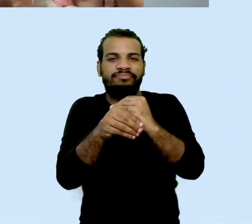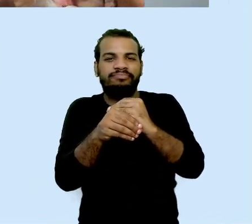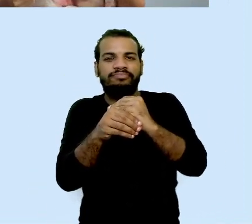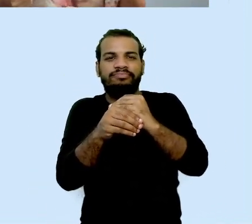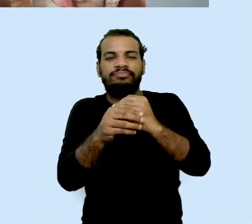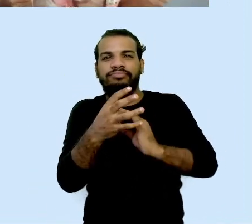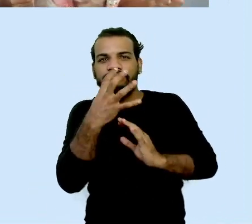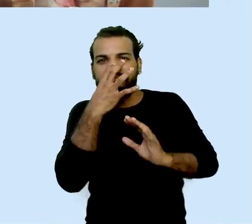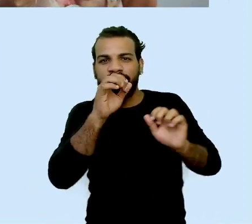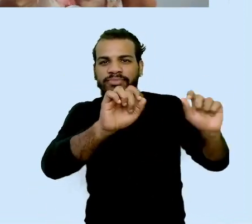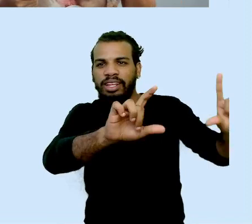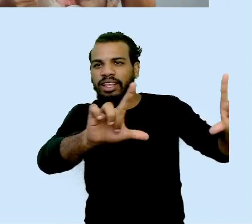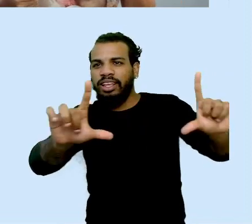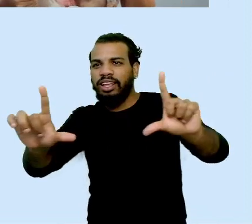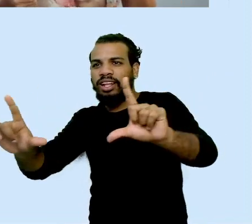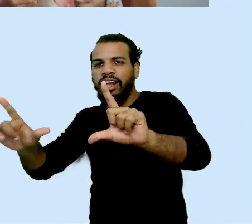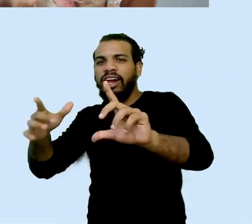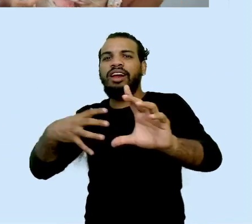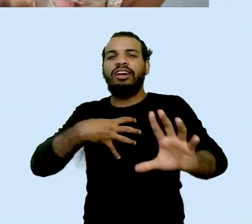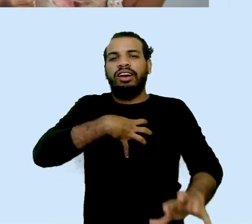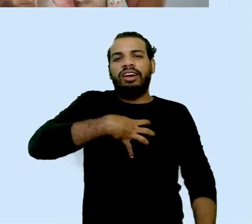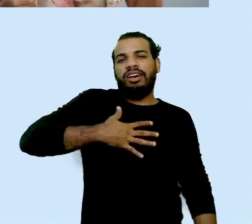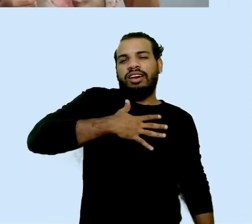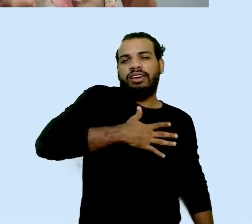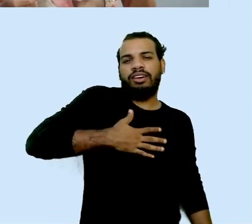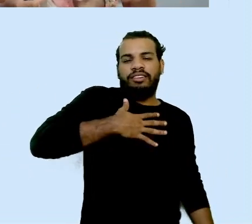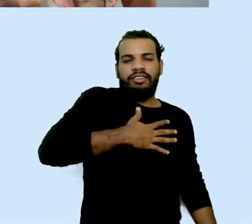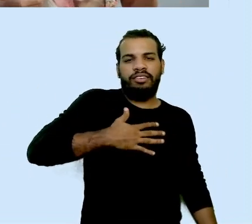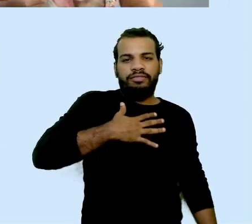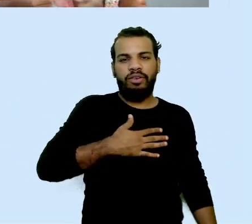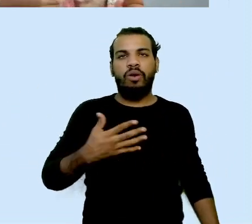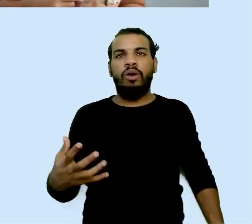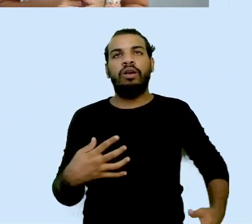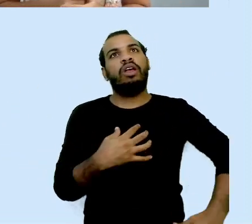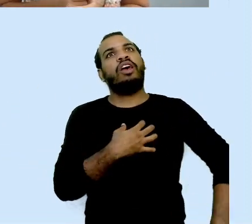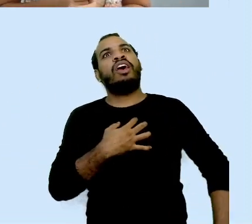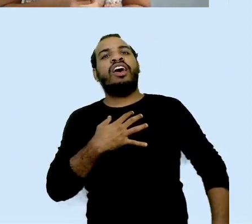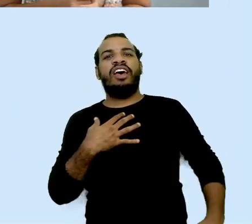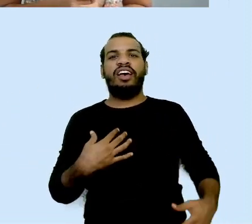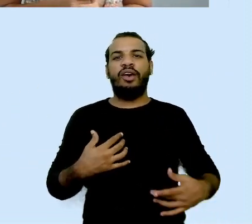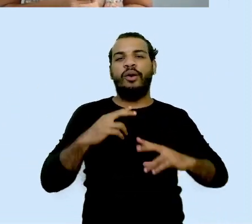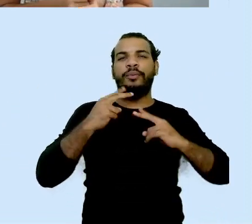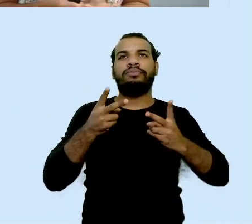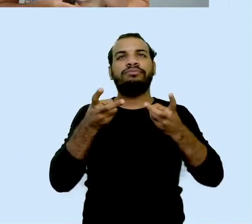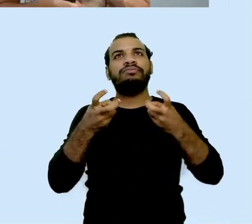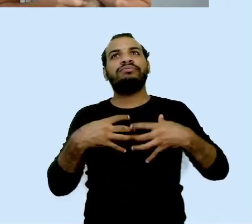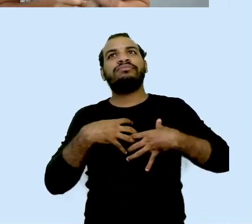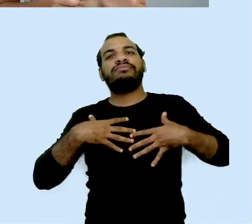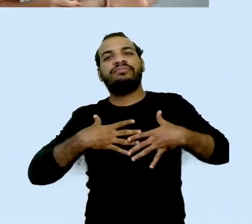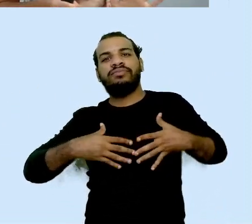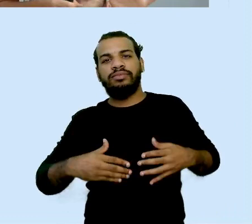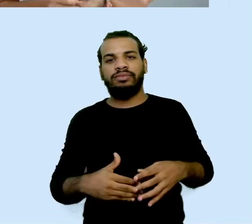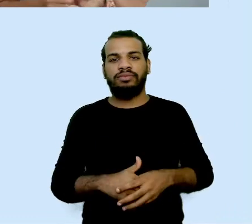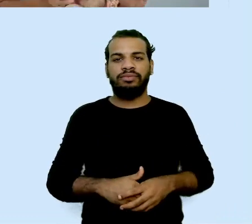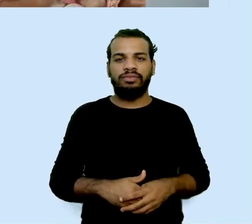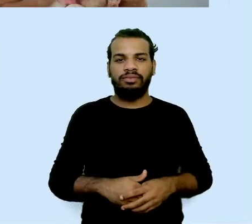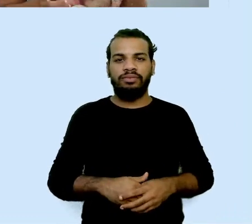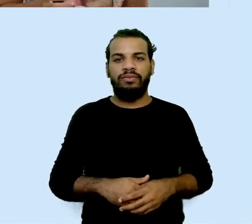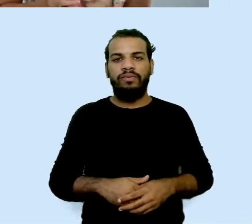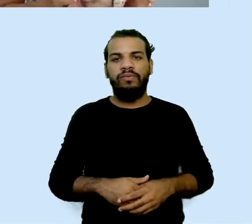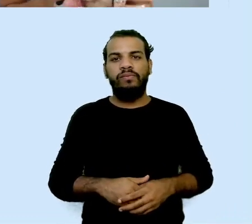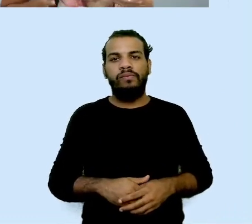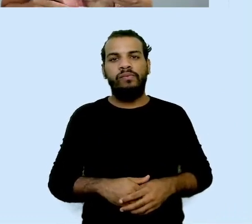intenção de sublinhar, de fortalecer ou de afirmar sensações humanas. E aí a gente vai dar uma olhada,